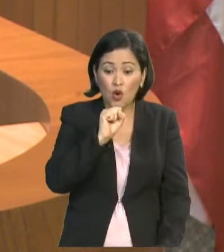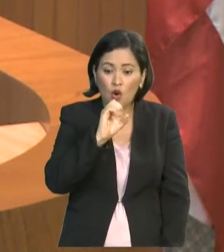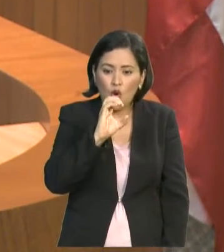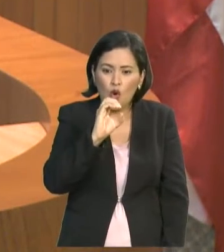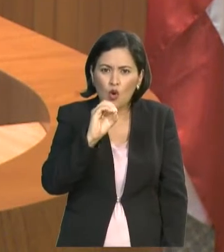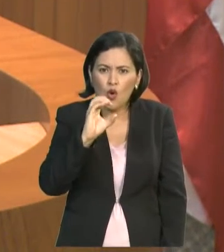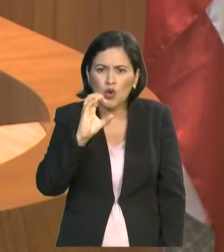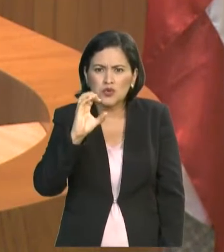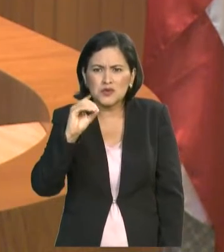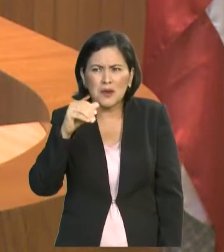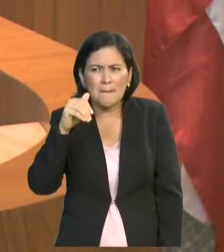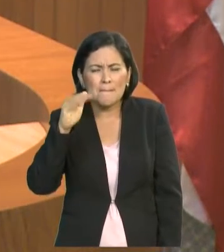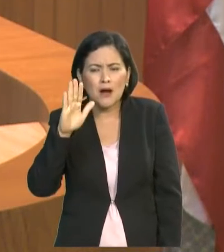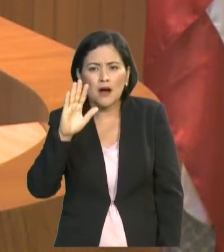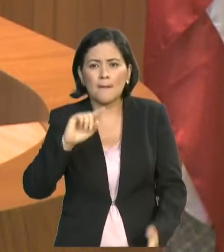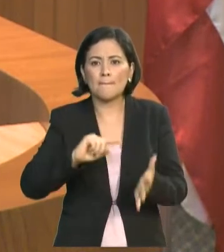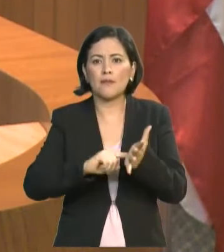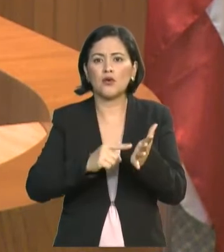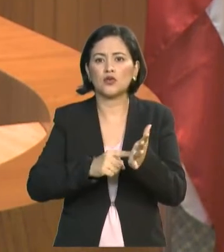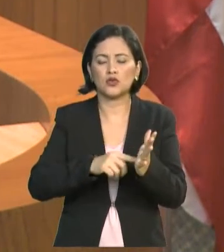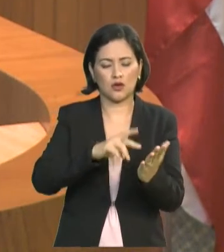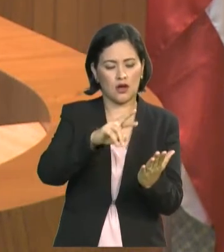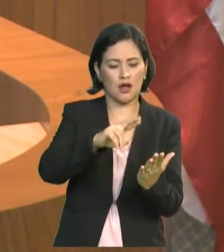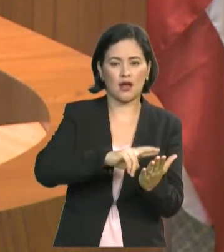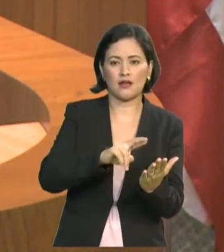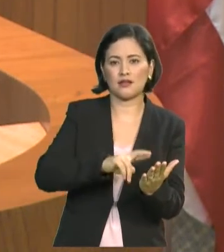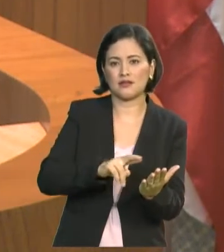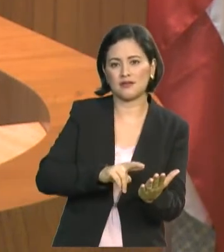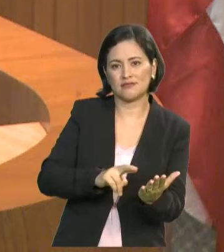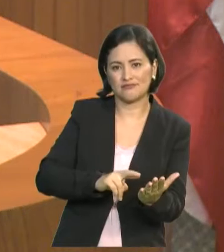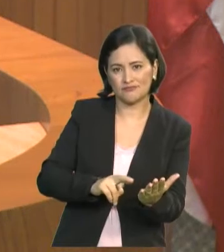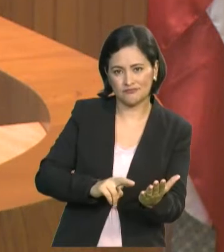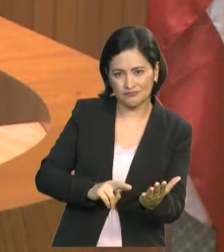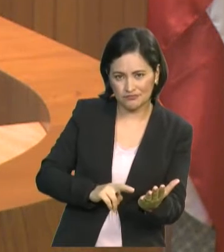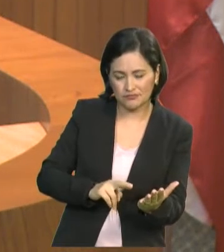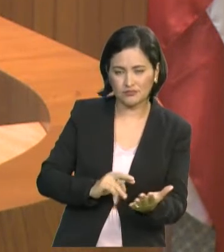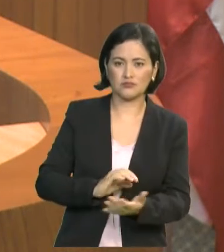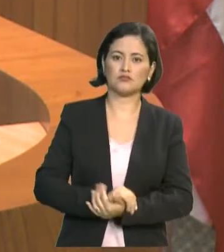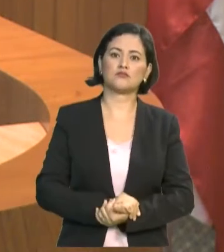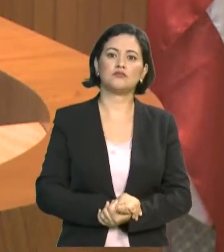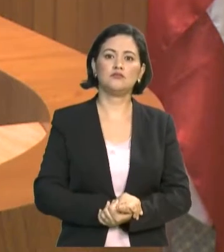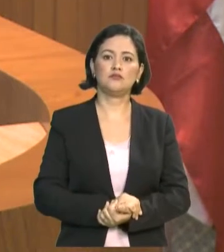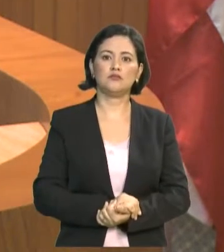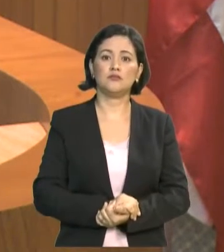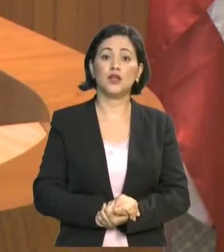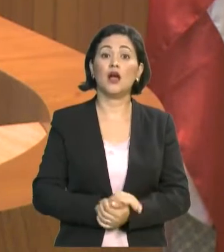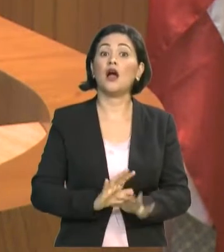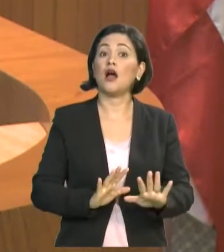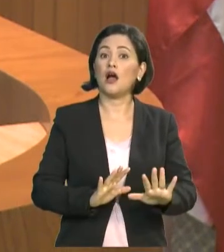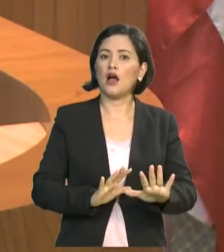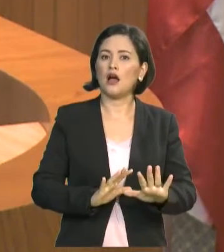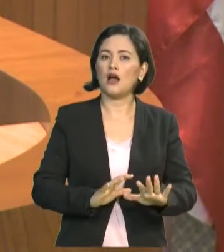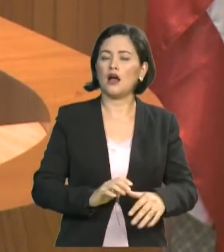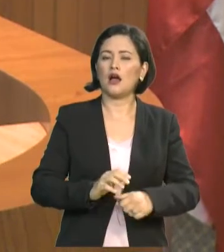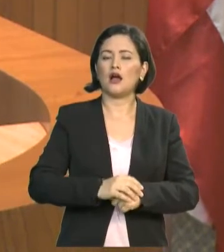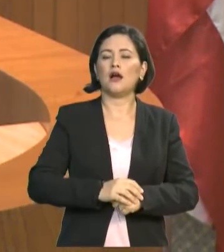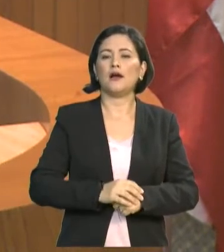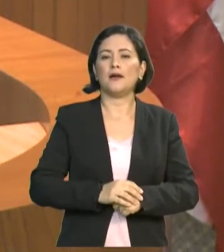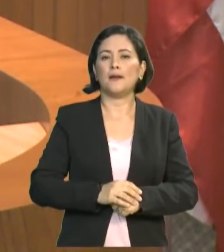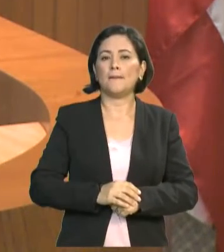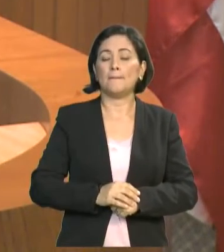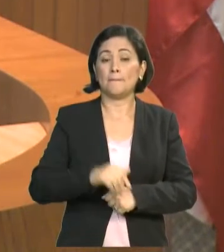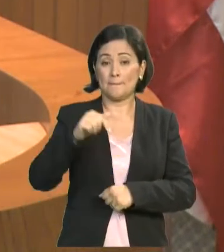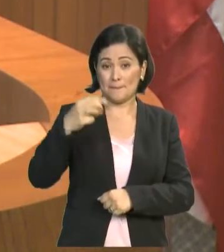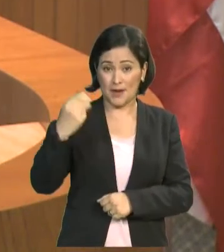Inclusive, o Maranhão ocupa o primeiro lugar no ranking mundial de educação nas unidades prisionais.